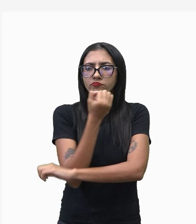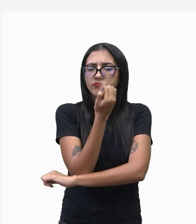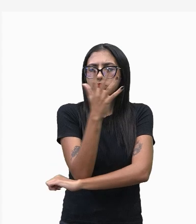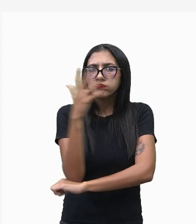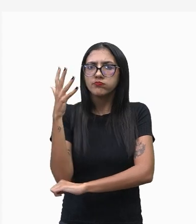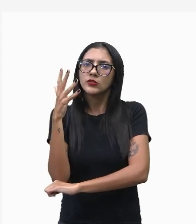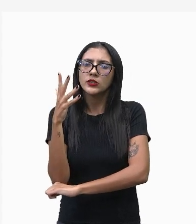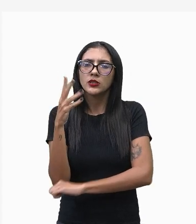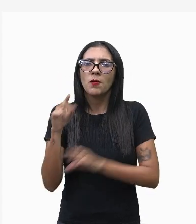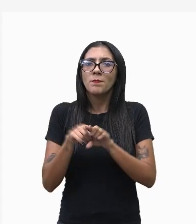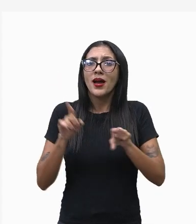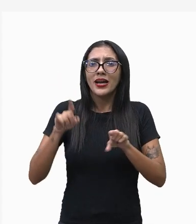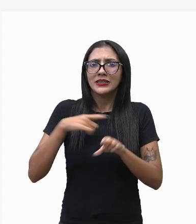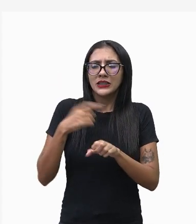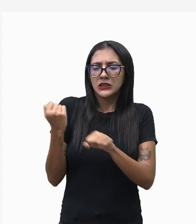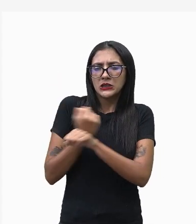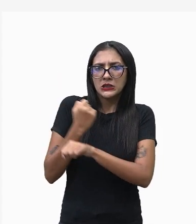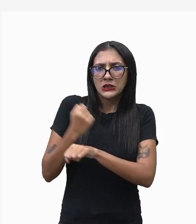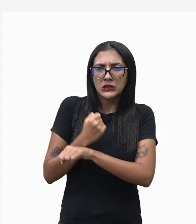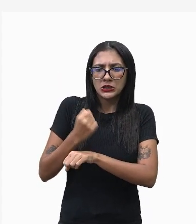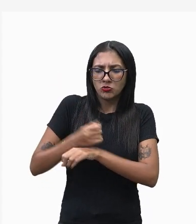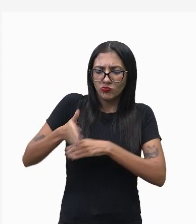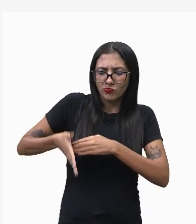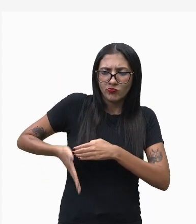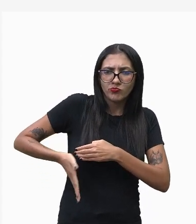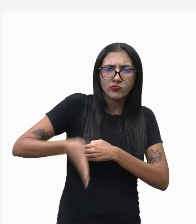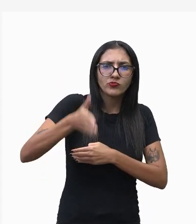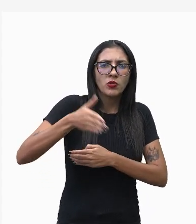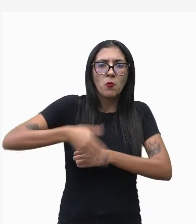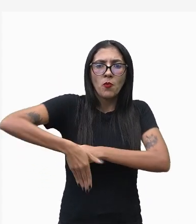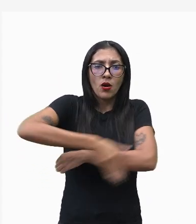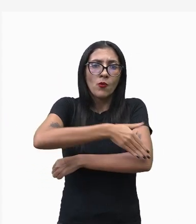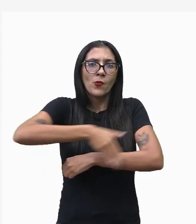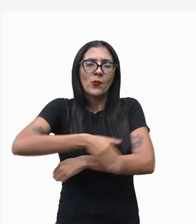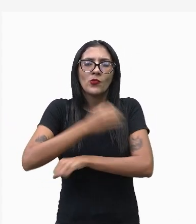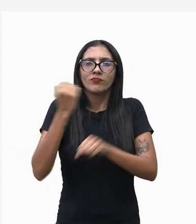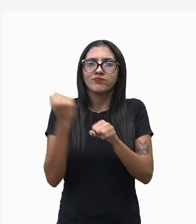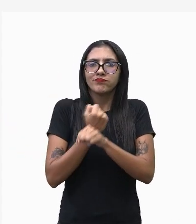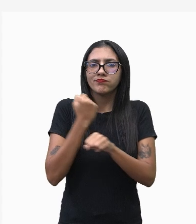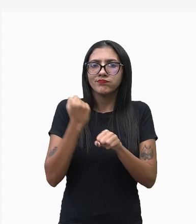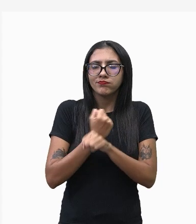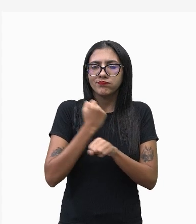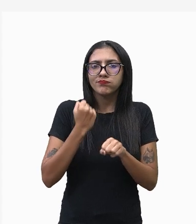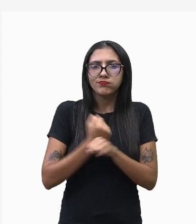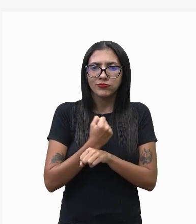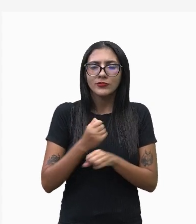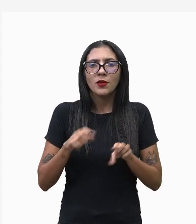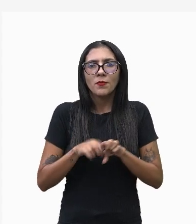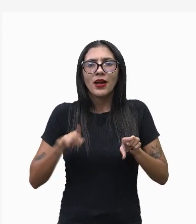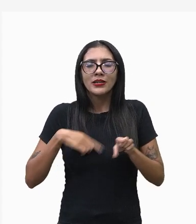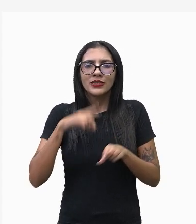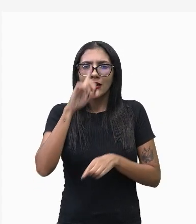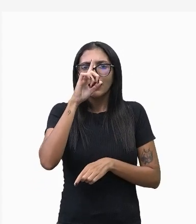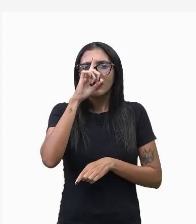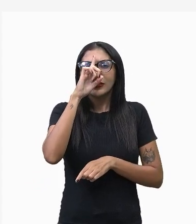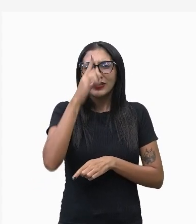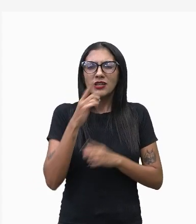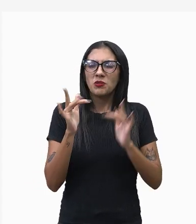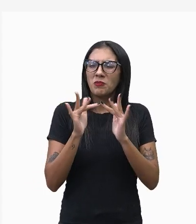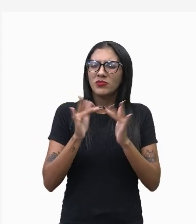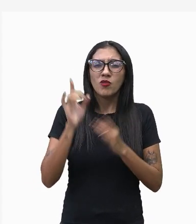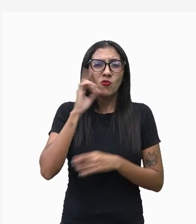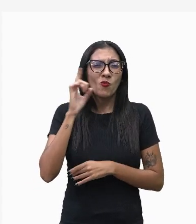uma estrada, né, que a atravessa, que a corta no meio e que ali com muita movimentação de